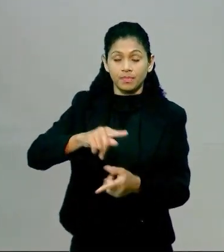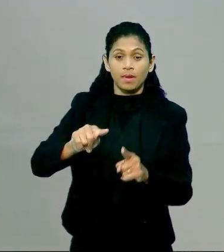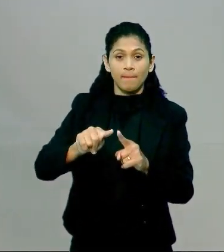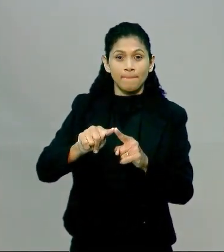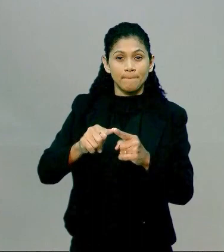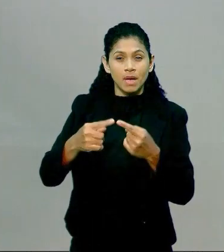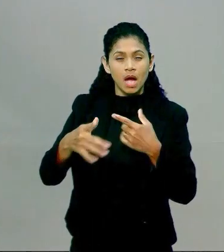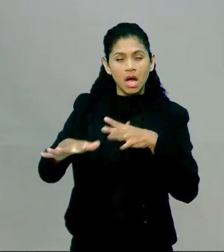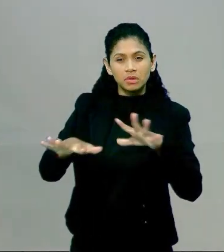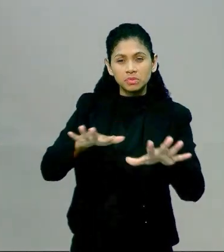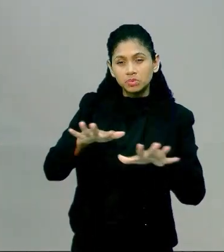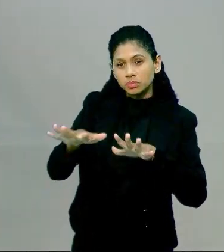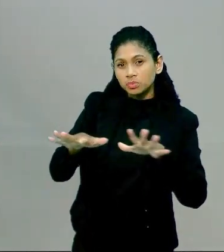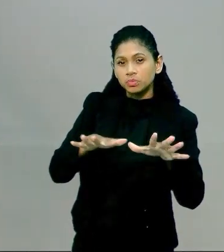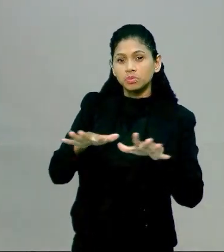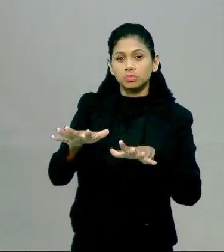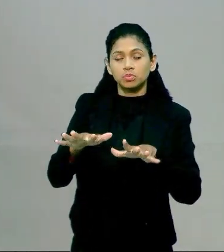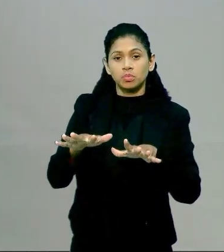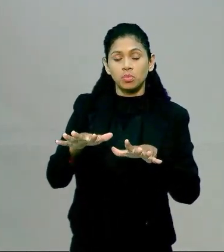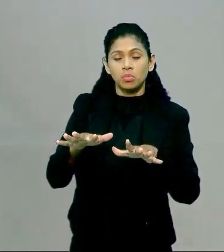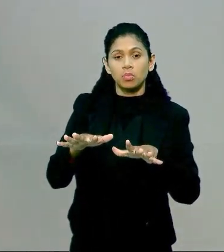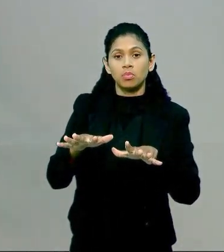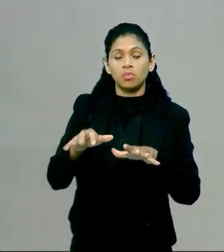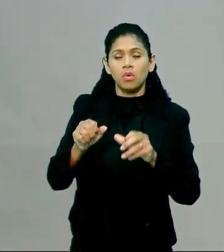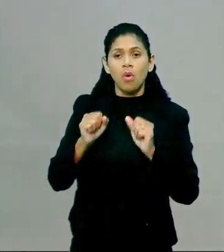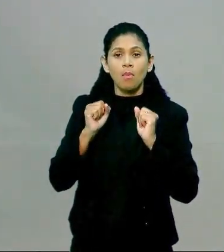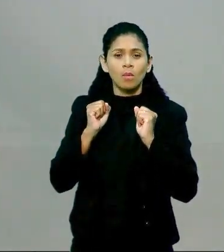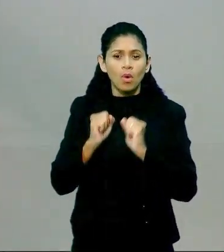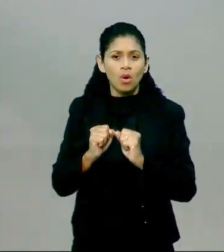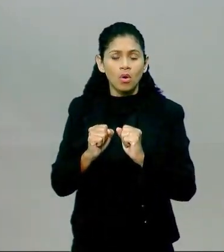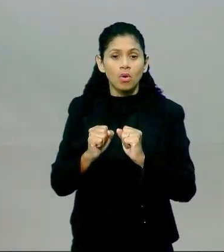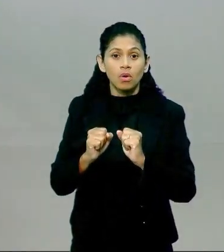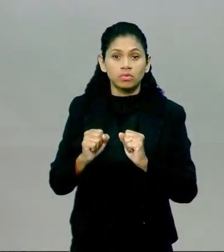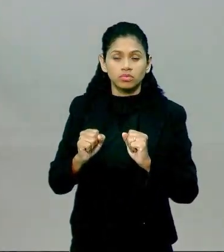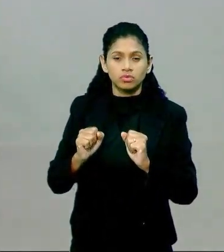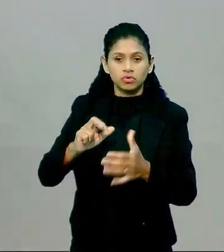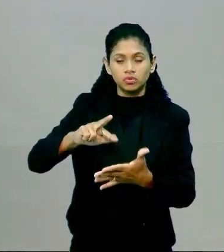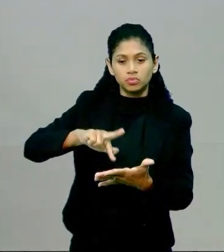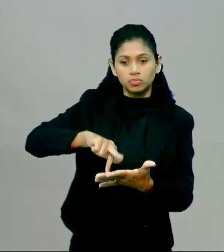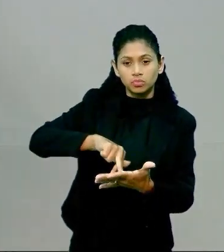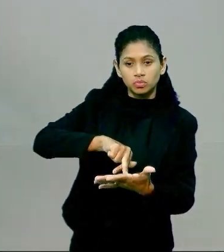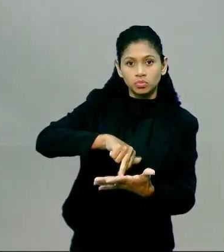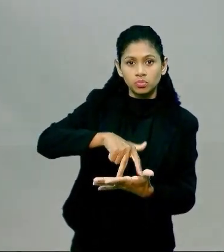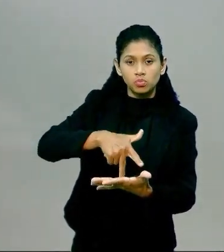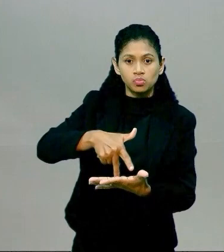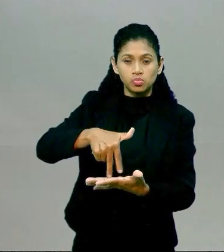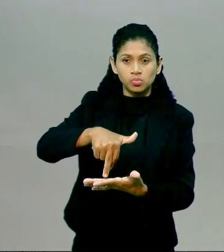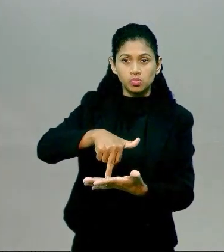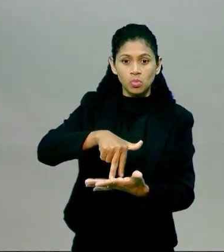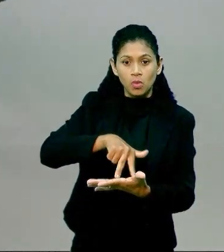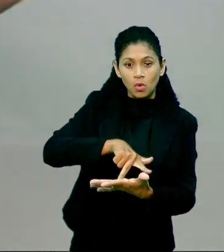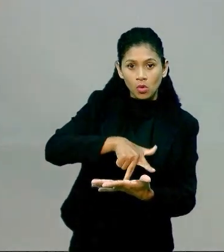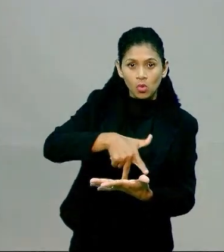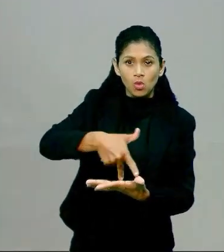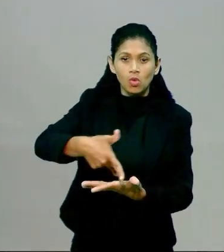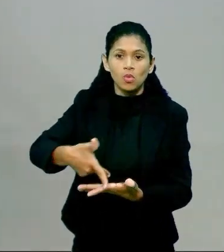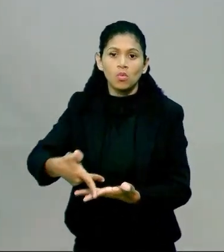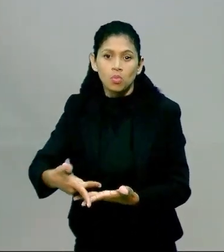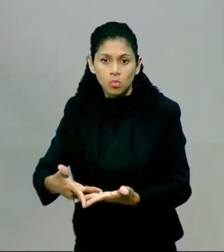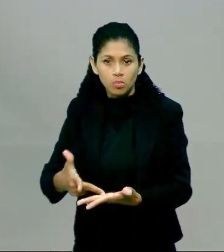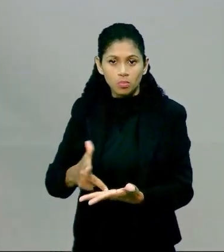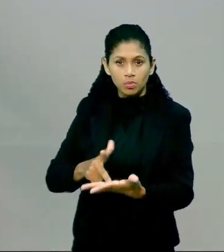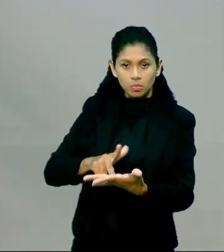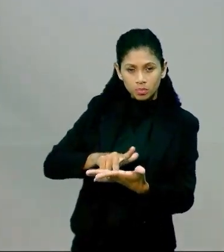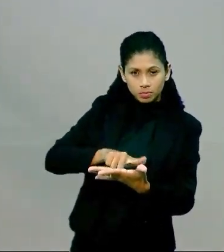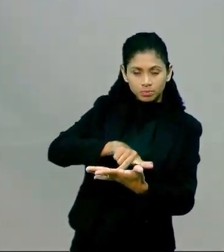dinâmica da intensidade. Eu posso fazer uma movimentação corporal curta, mas eu posso fazer ela em amplitude corporal. Então,